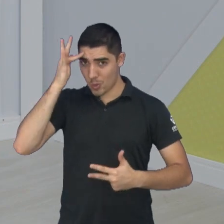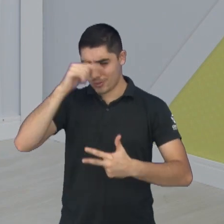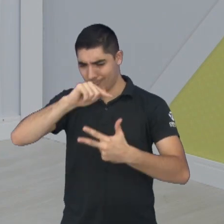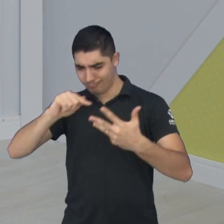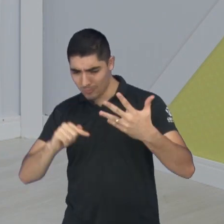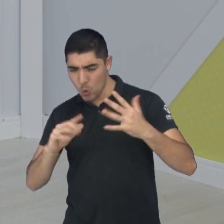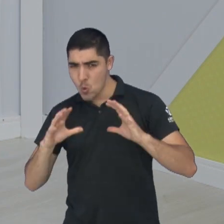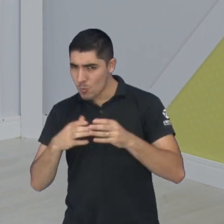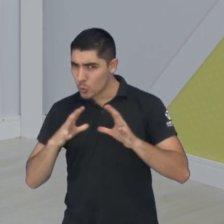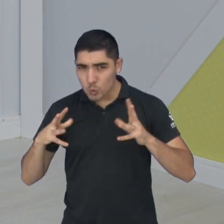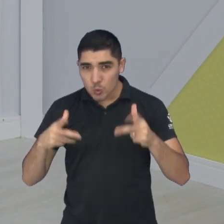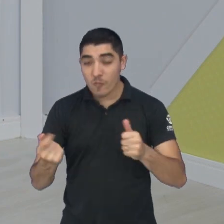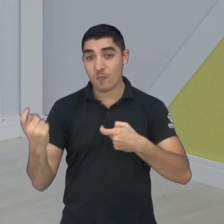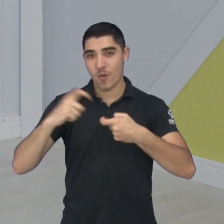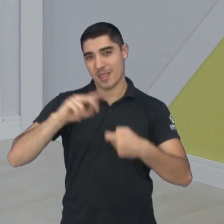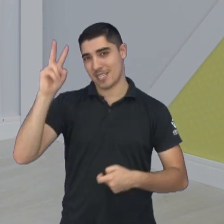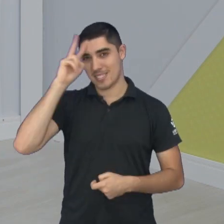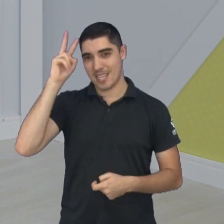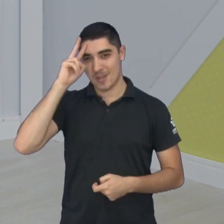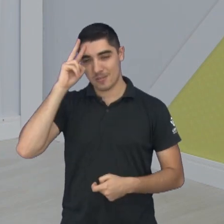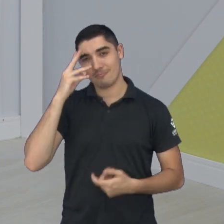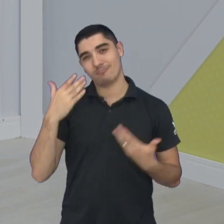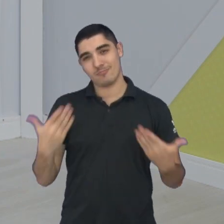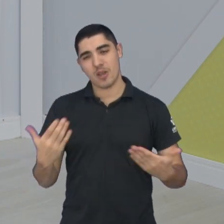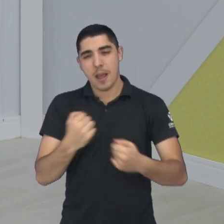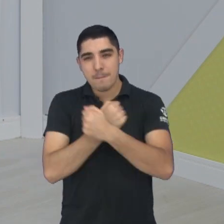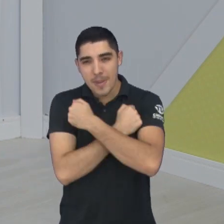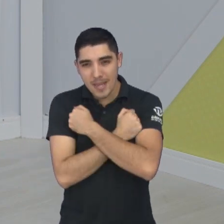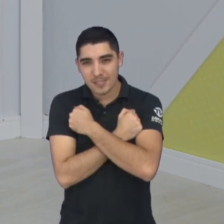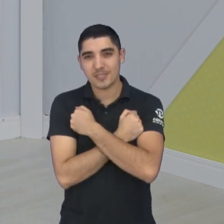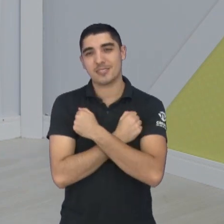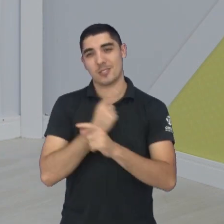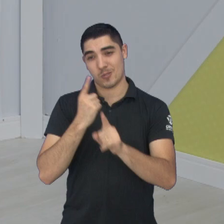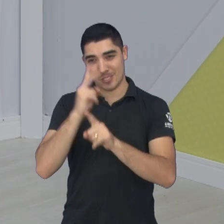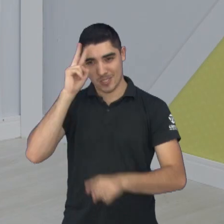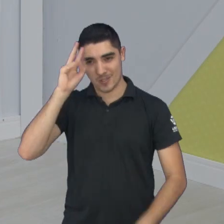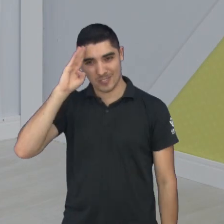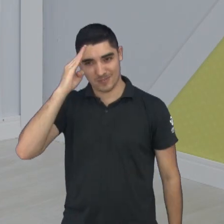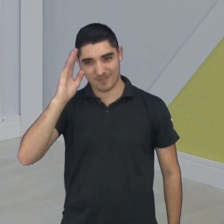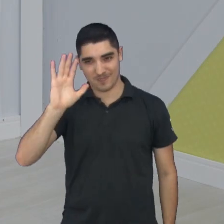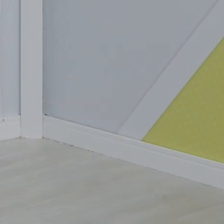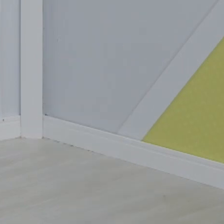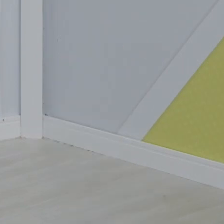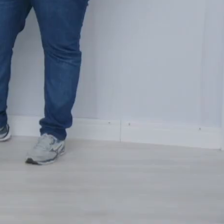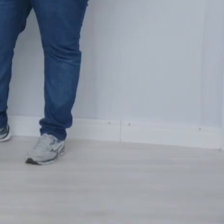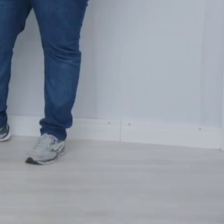A gente volta na próxima segunda-feira. De minha parte, grande abraço. Até segunda. Tchau, tchau.